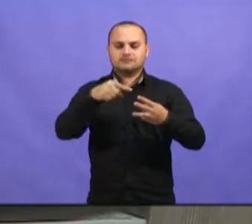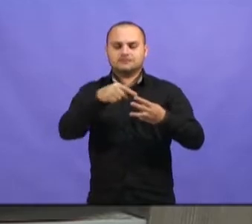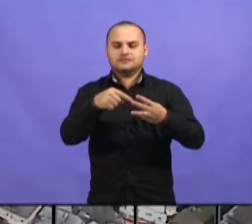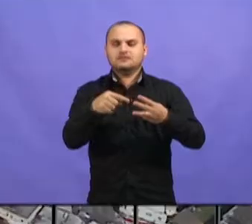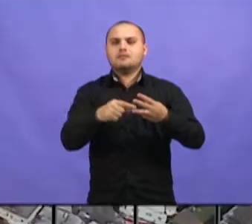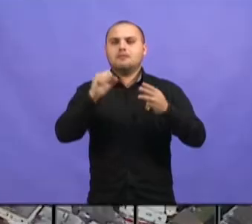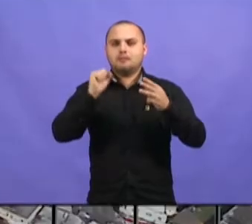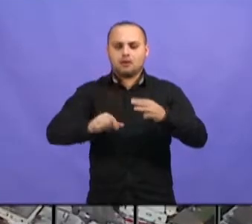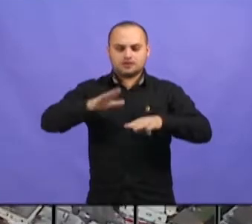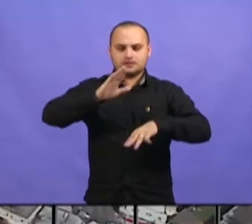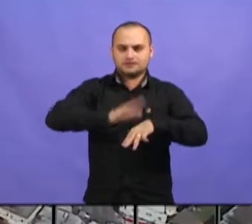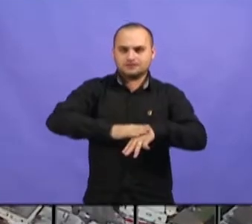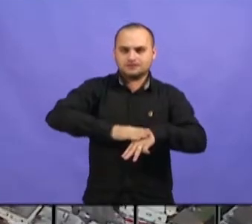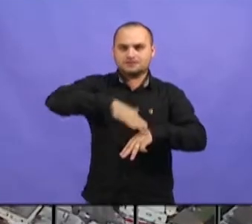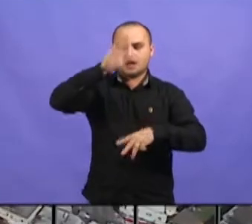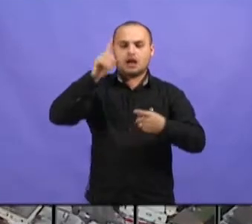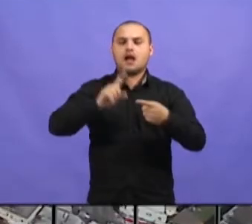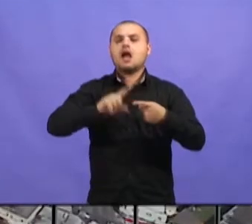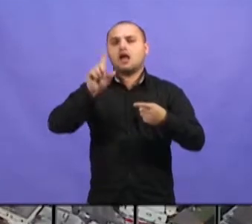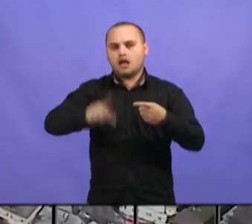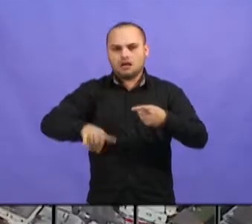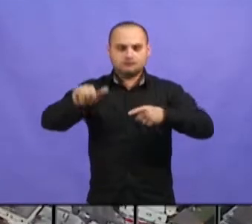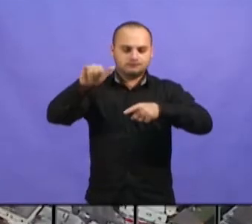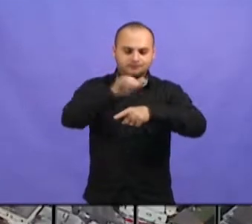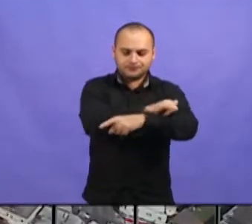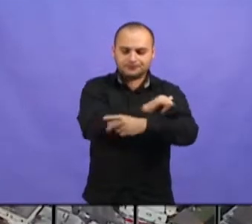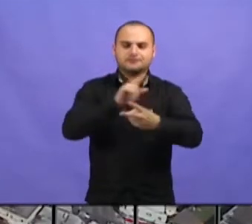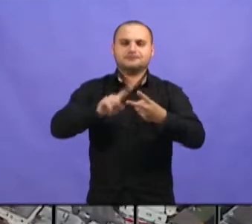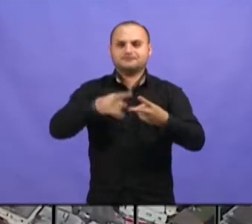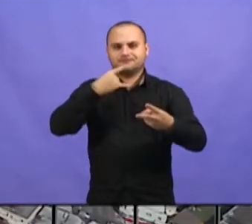alcoólica, a obesidade e o